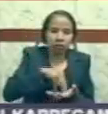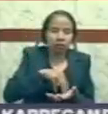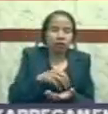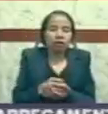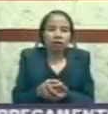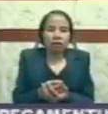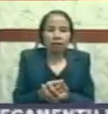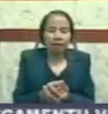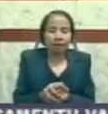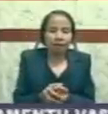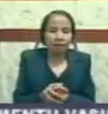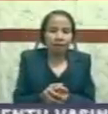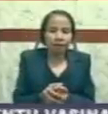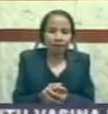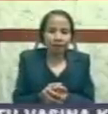$395,032,338.